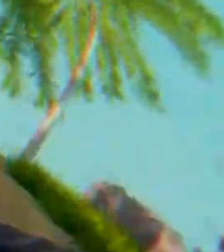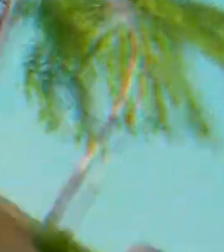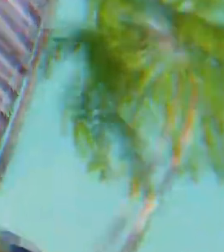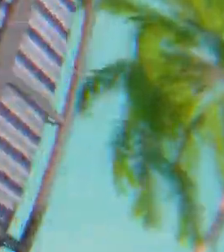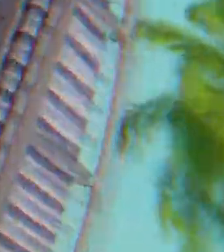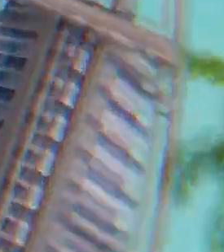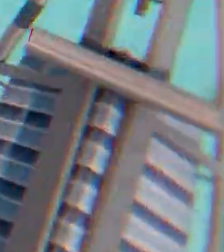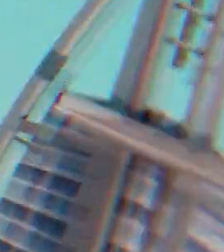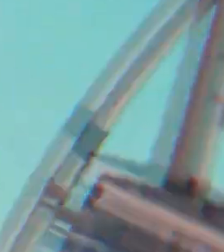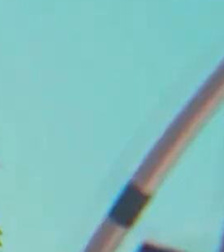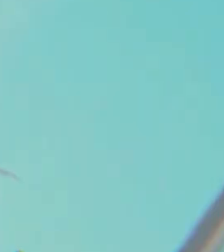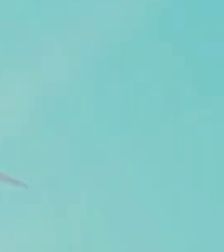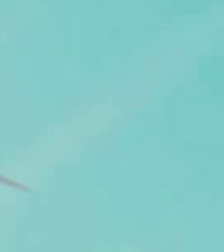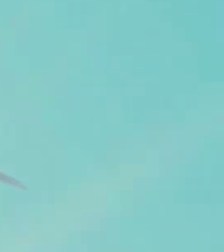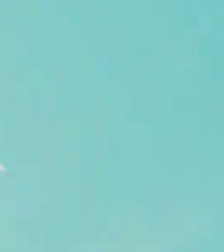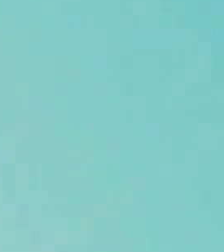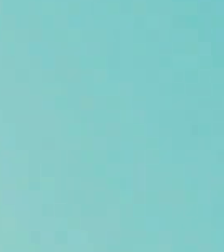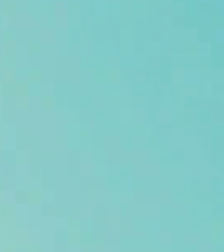Música